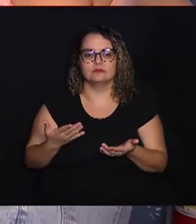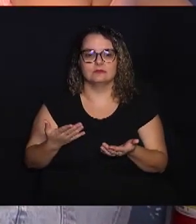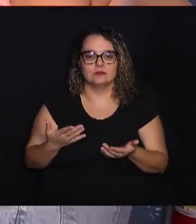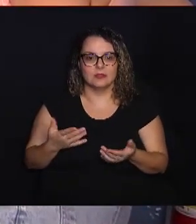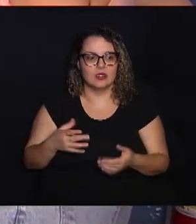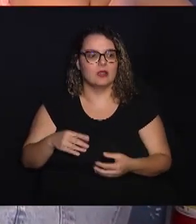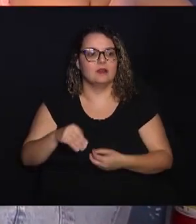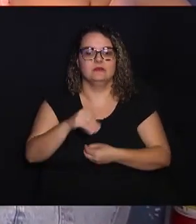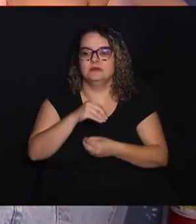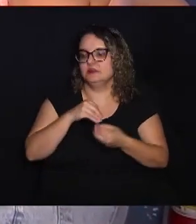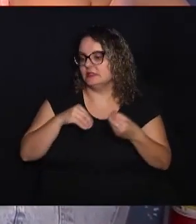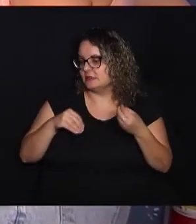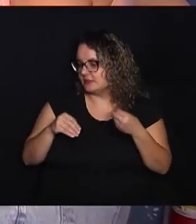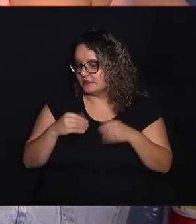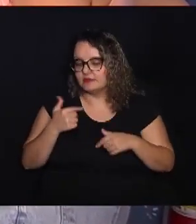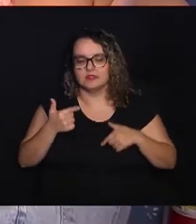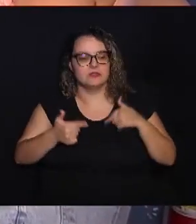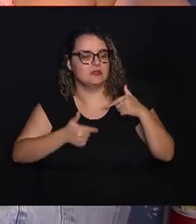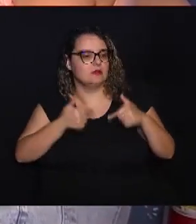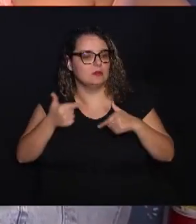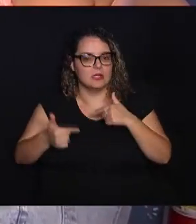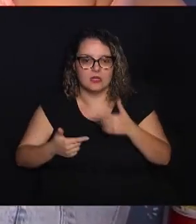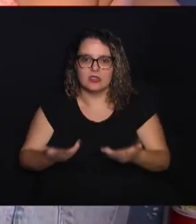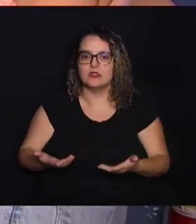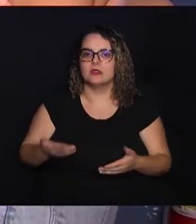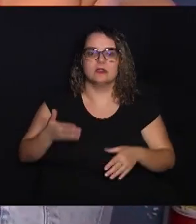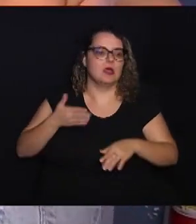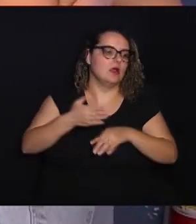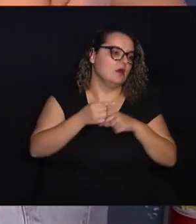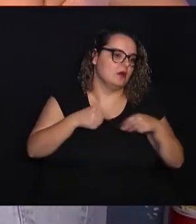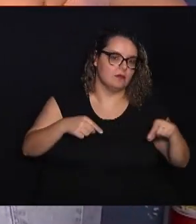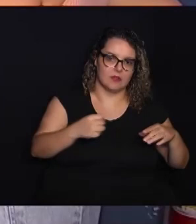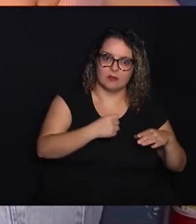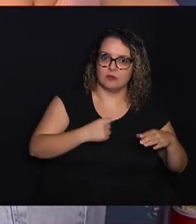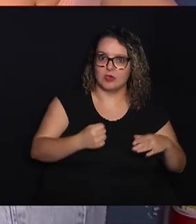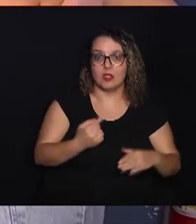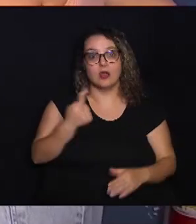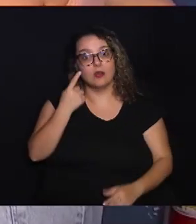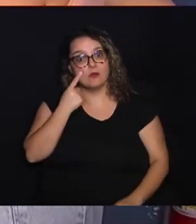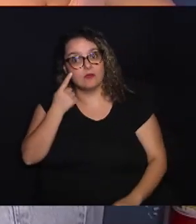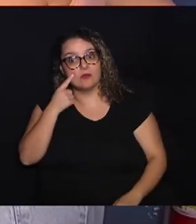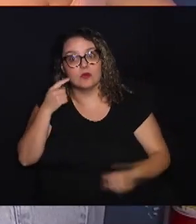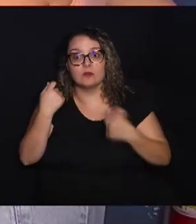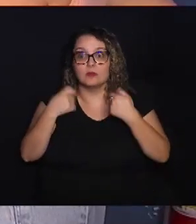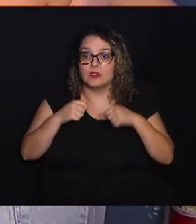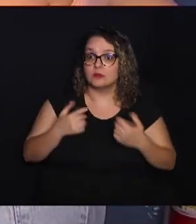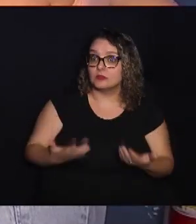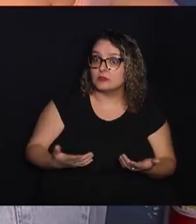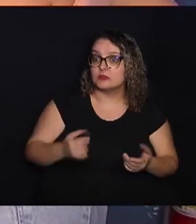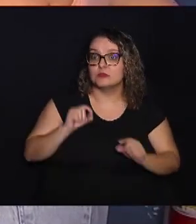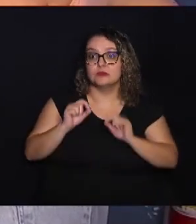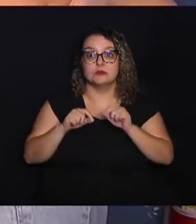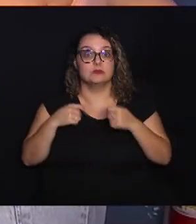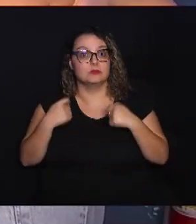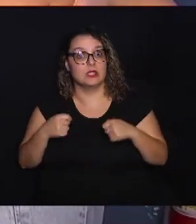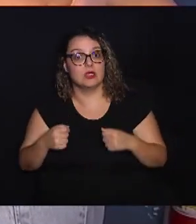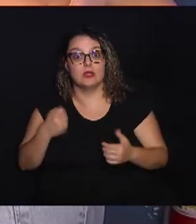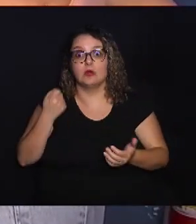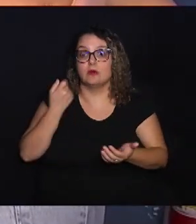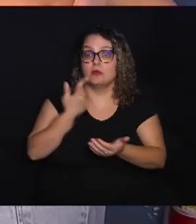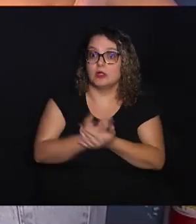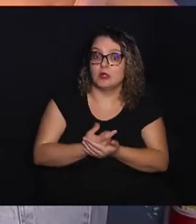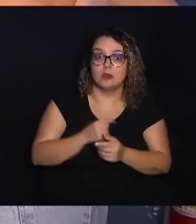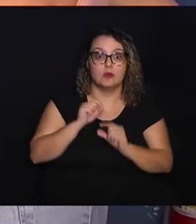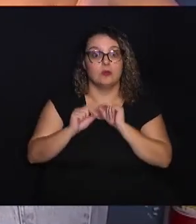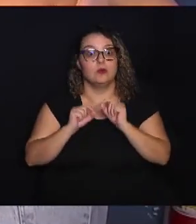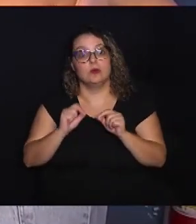se envolve, aí você vai para a cozinha, vê as necessidades, o que precisa ser comprado, o que